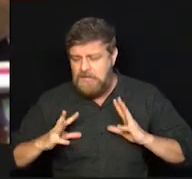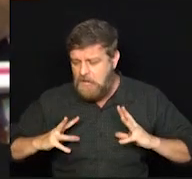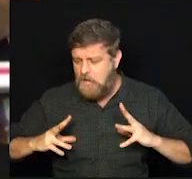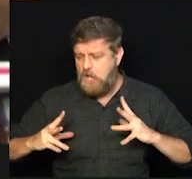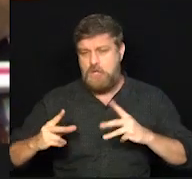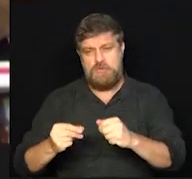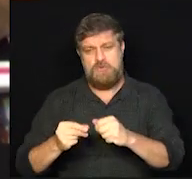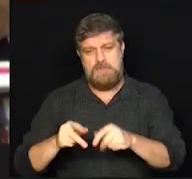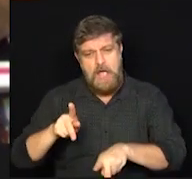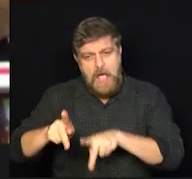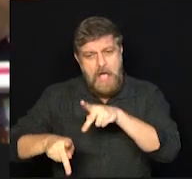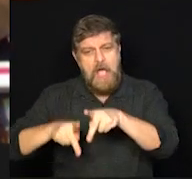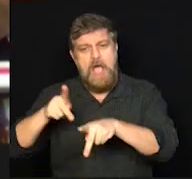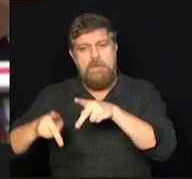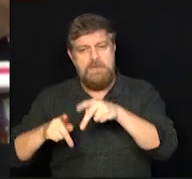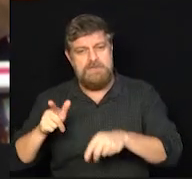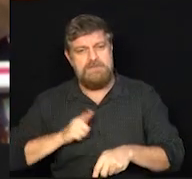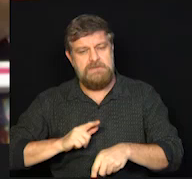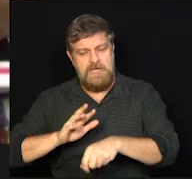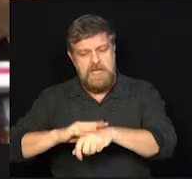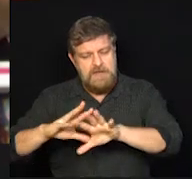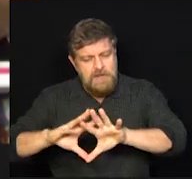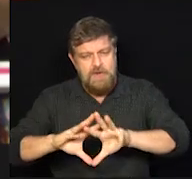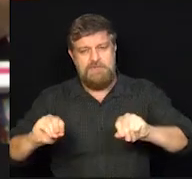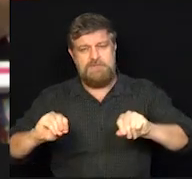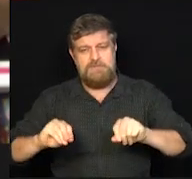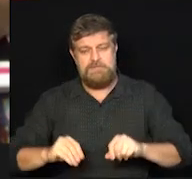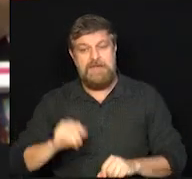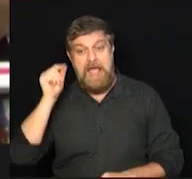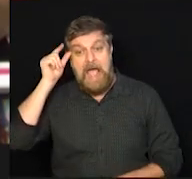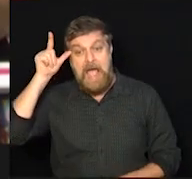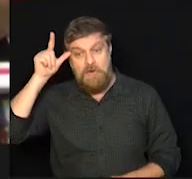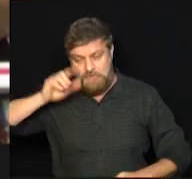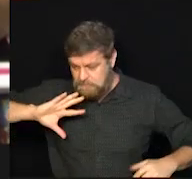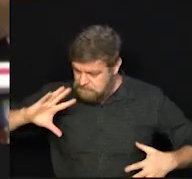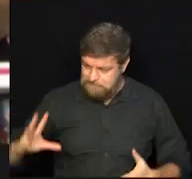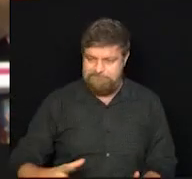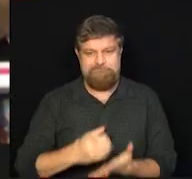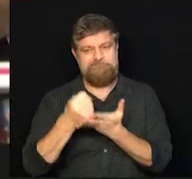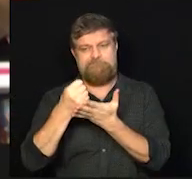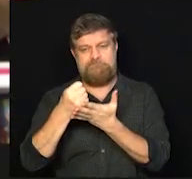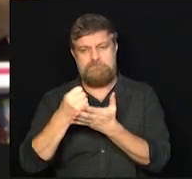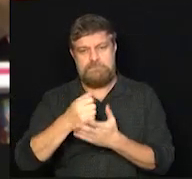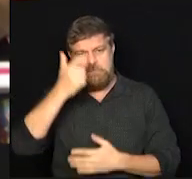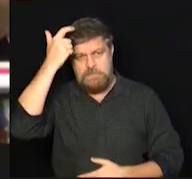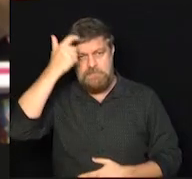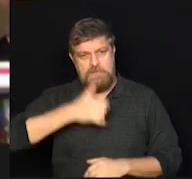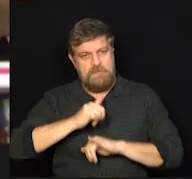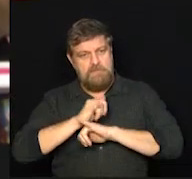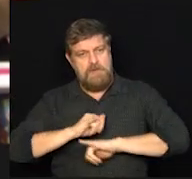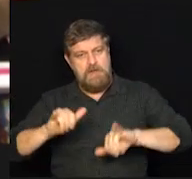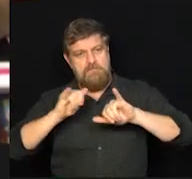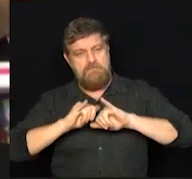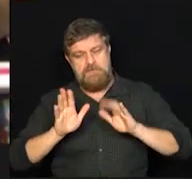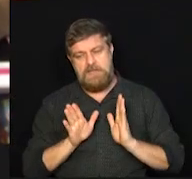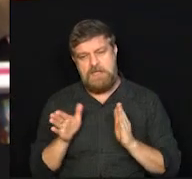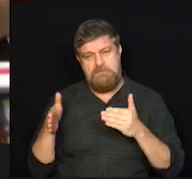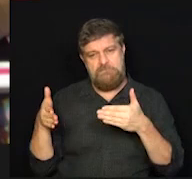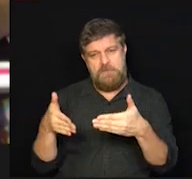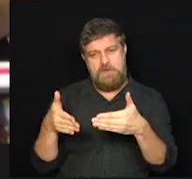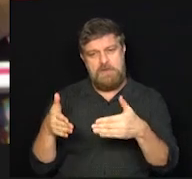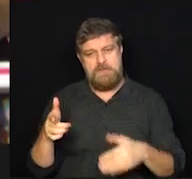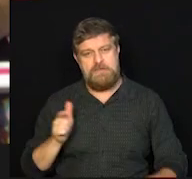a população se pura cultura salva E aí eu vou vender o saco especificamente